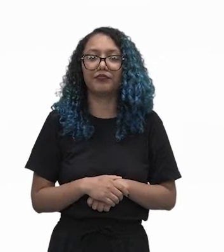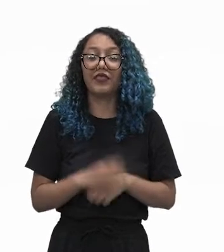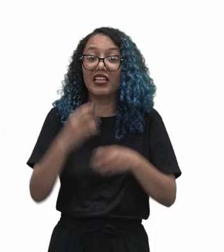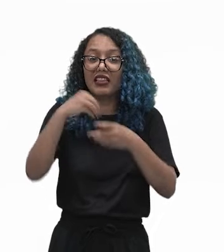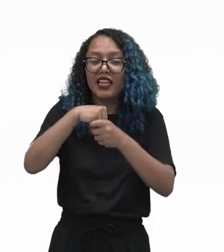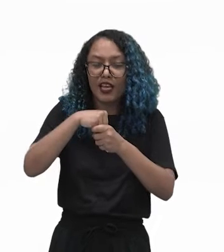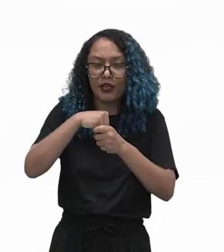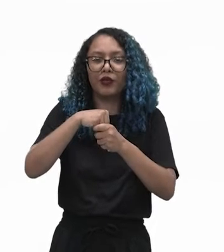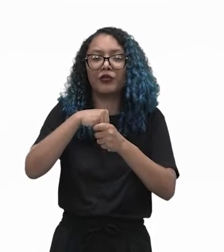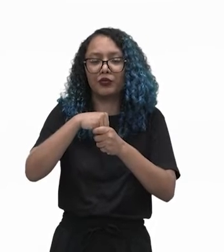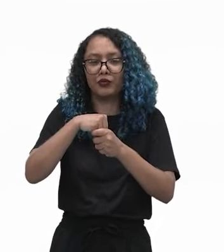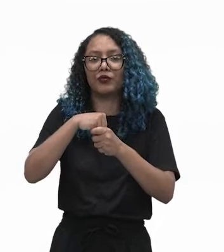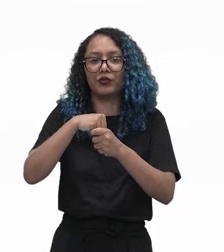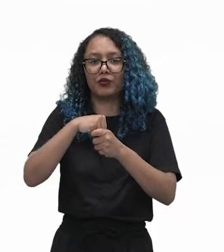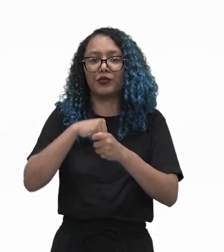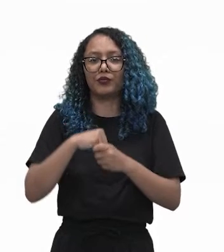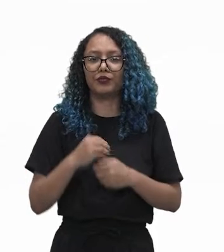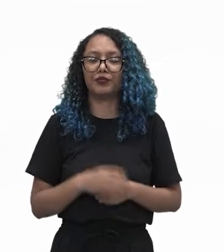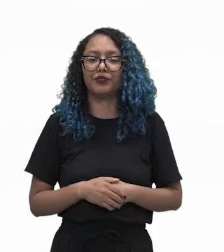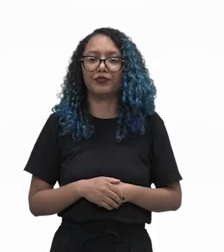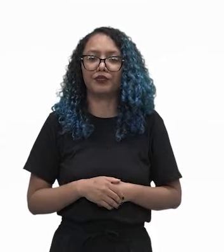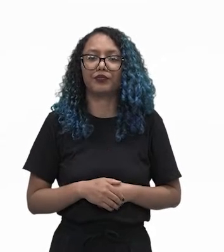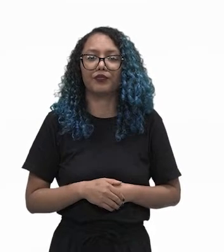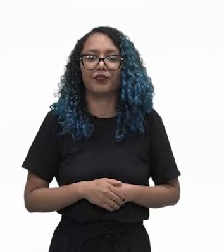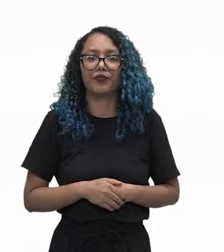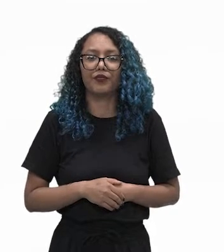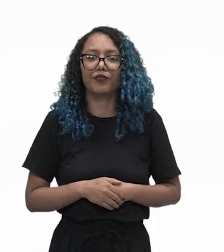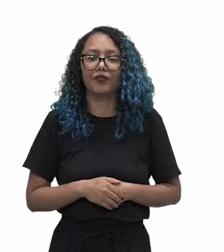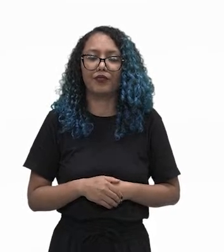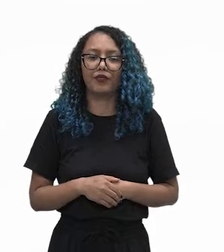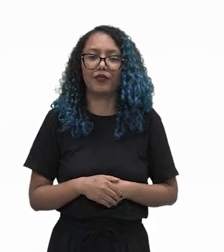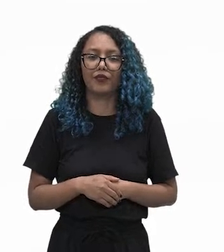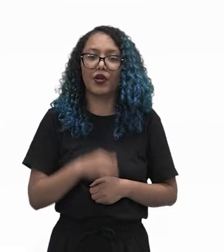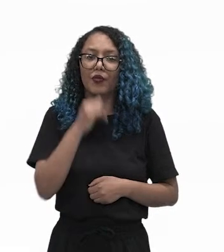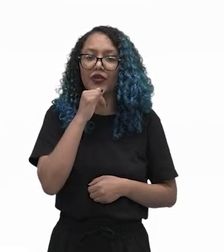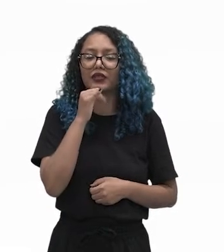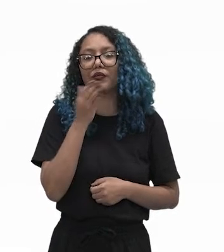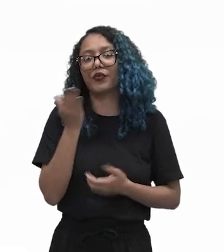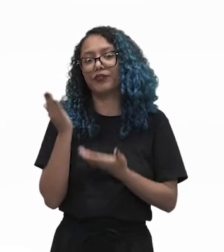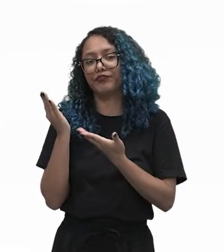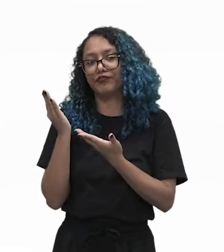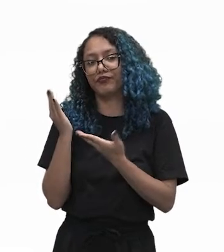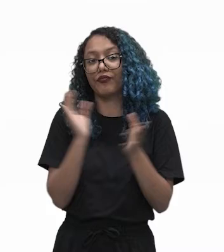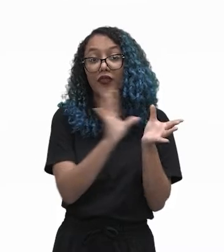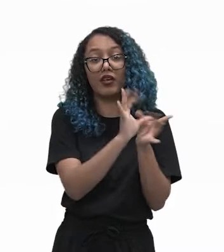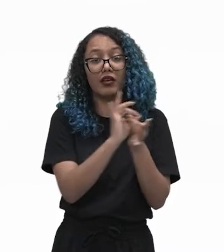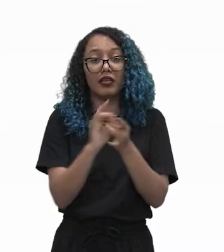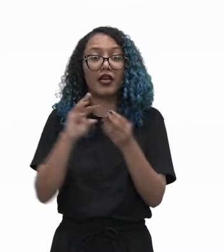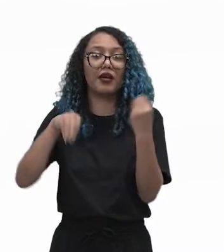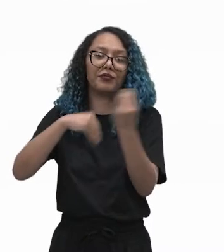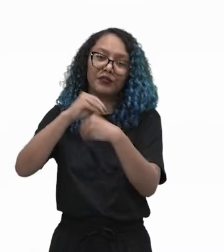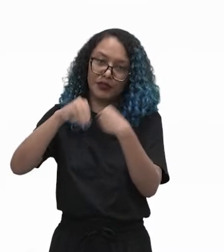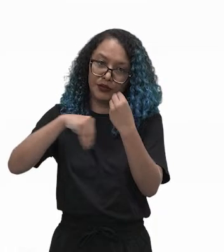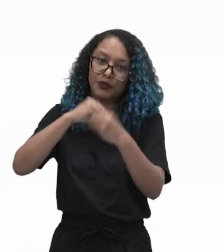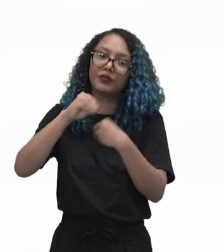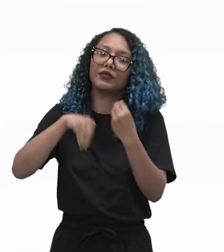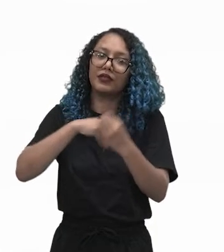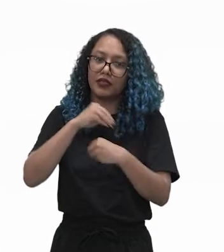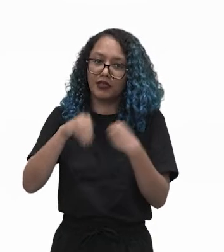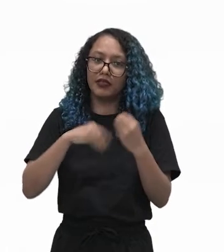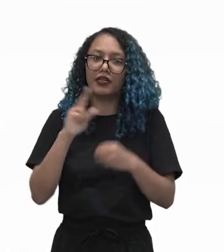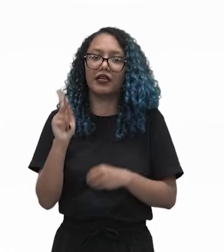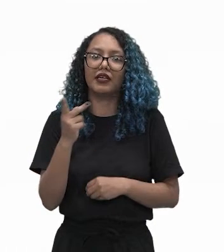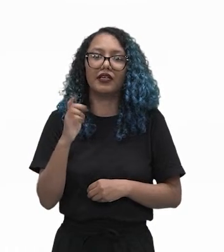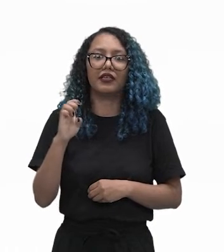cortando ali a sequência de átomos de carbonos. Então, essa daqui é uma cadeia heterogênea. Olha o que tem